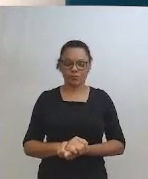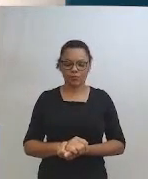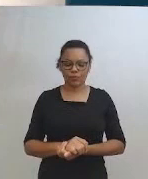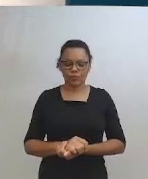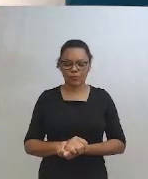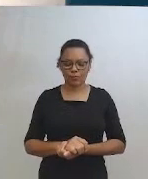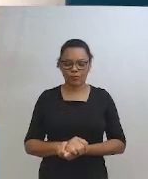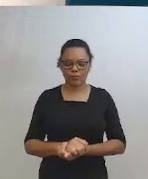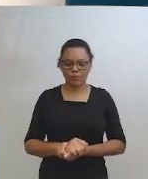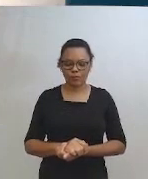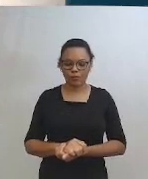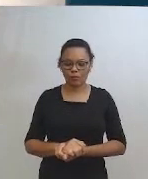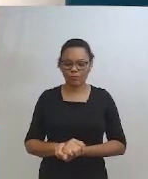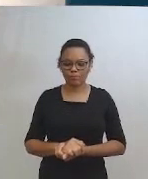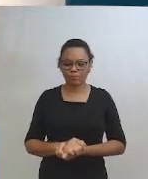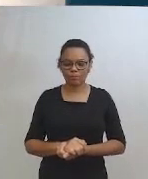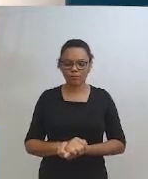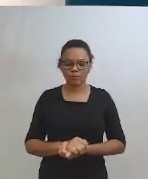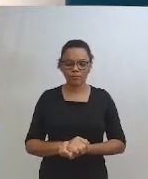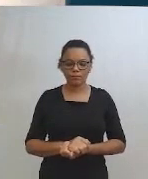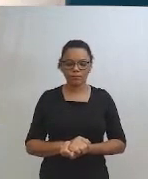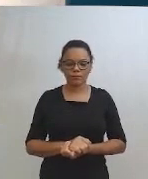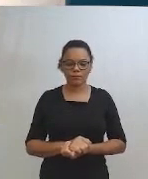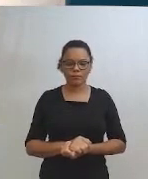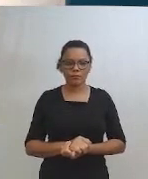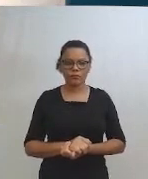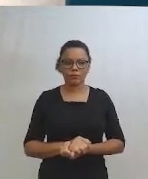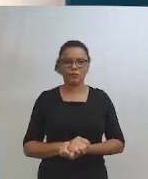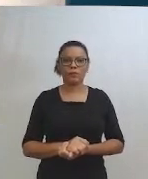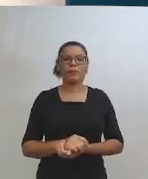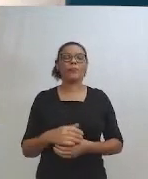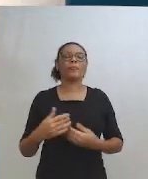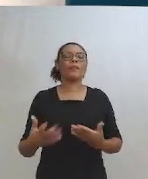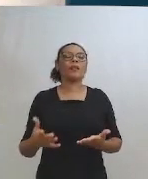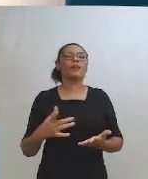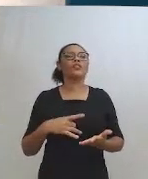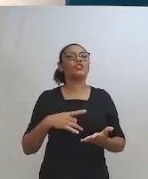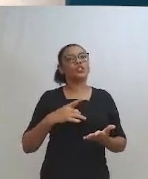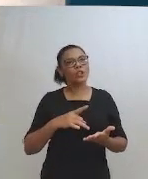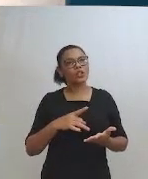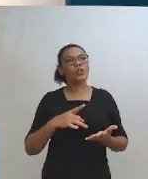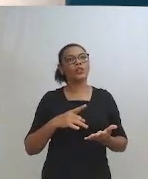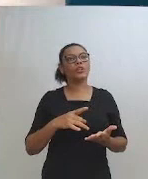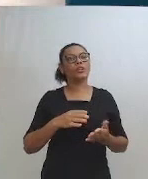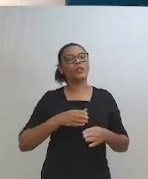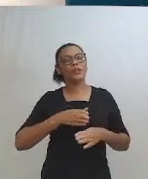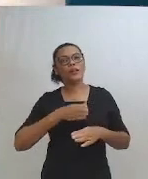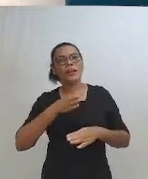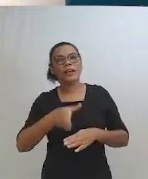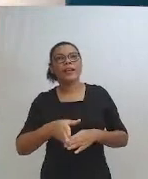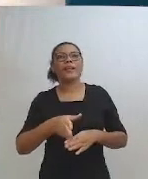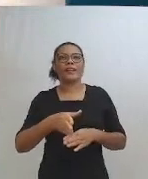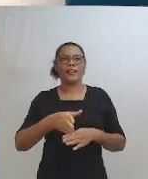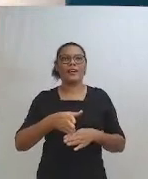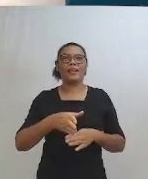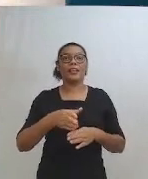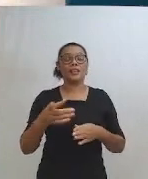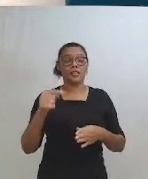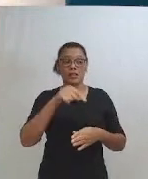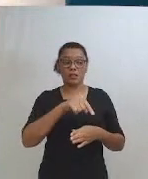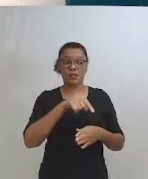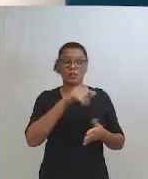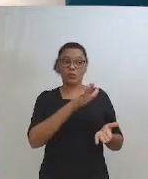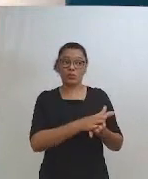caminharmos no sentido da dilação probatória. De fui dos autos, que houve